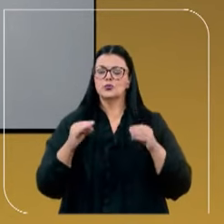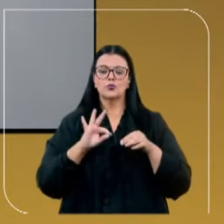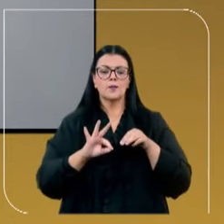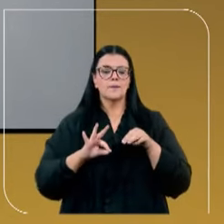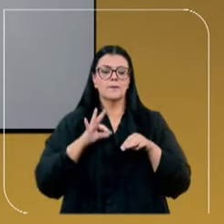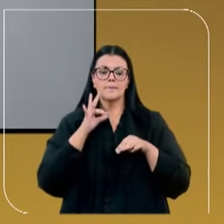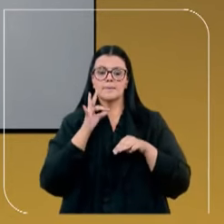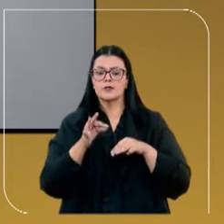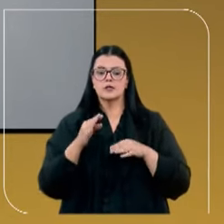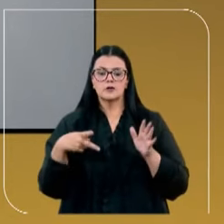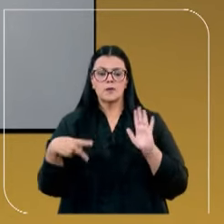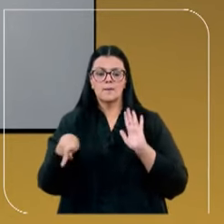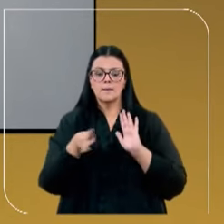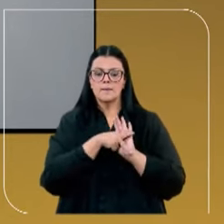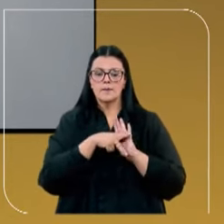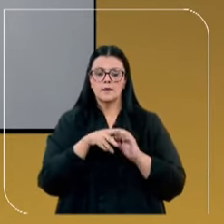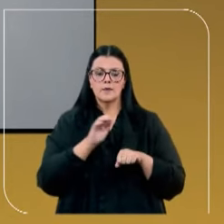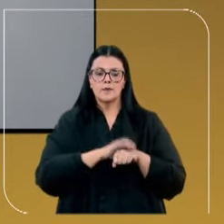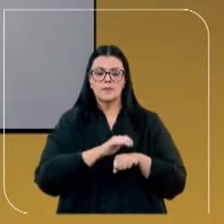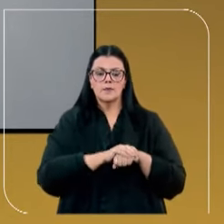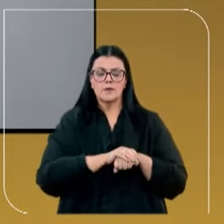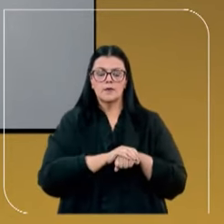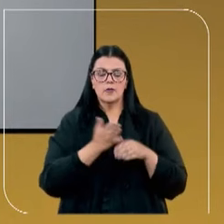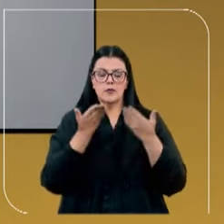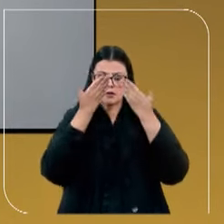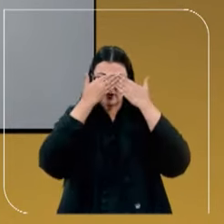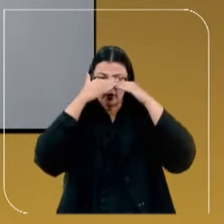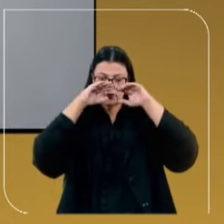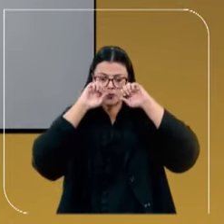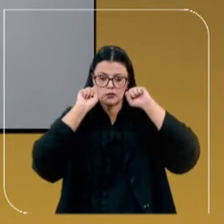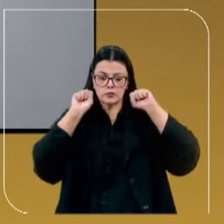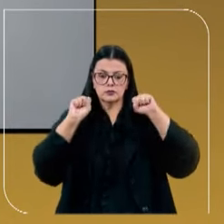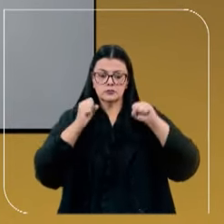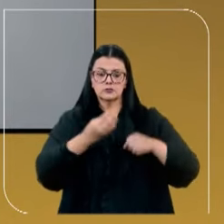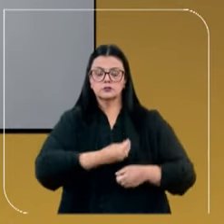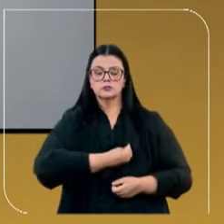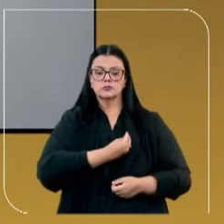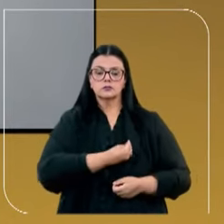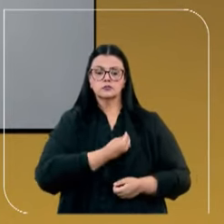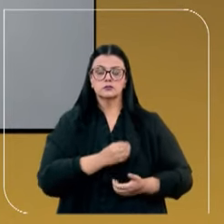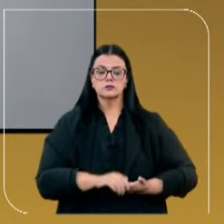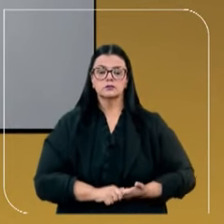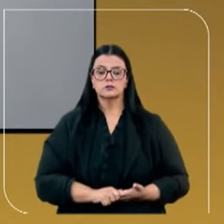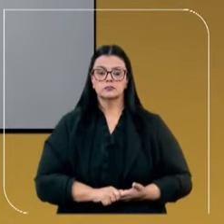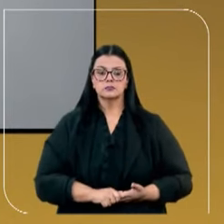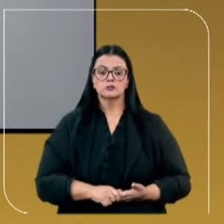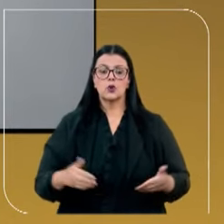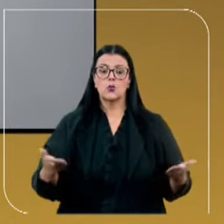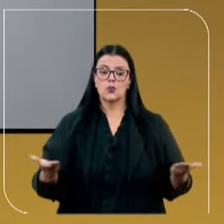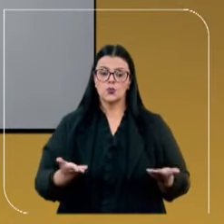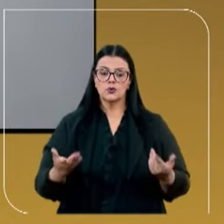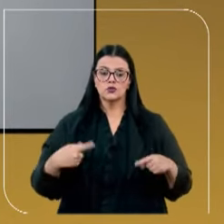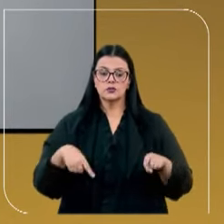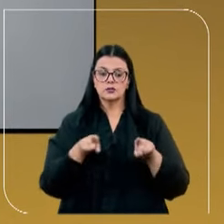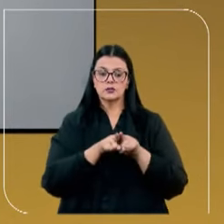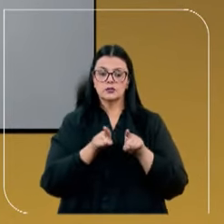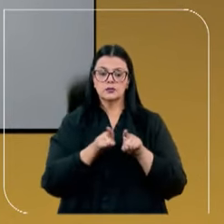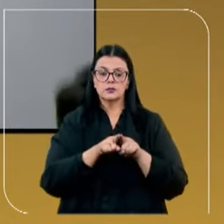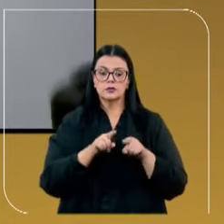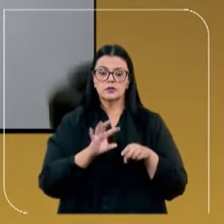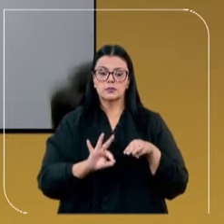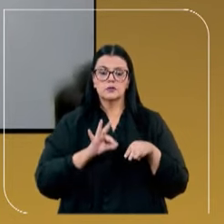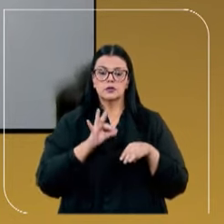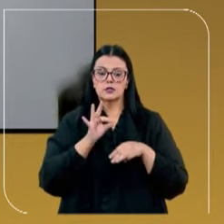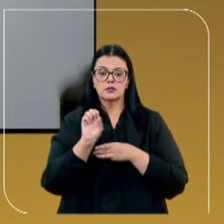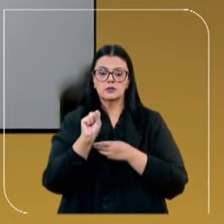tribunal aqui presentes. Uma saudação especial ao vice-presidente da Corte também, o ministro Luiz Felipe Salomão, que,